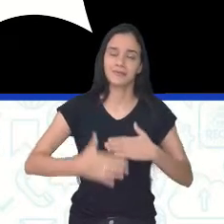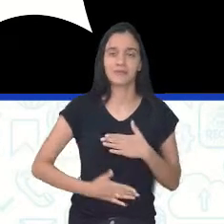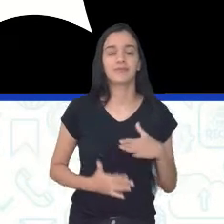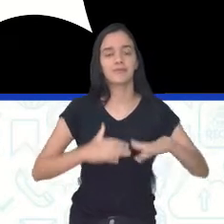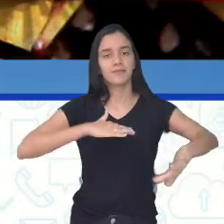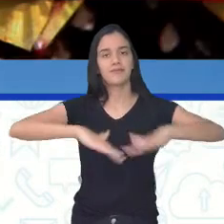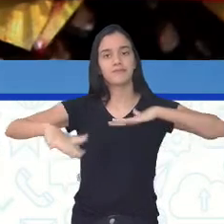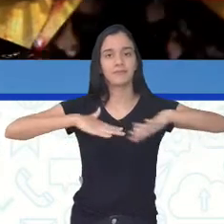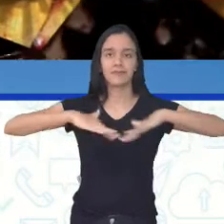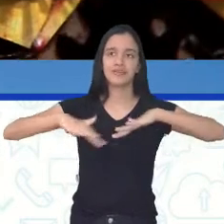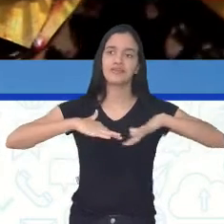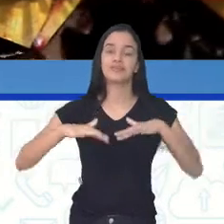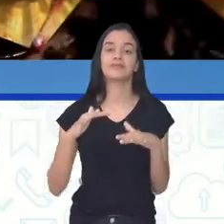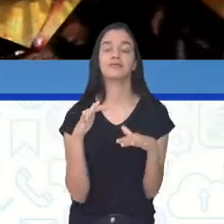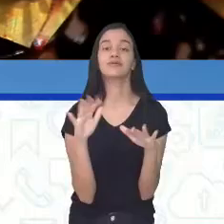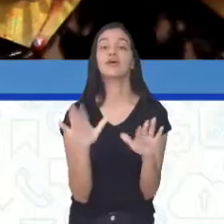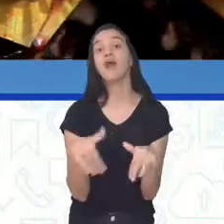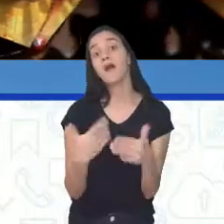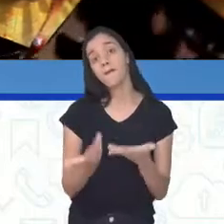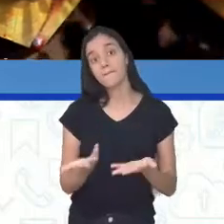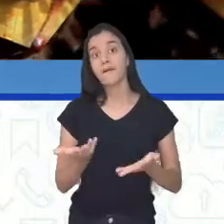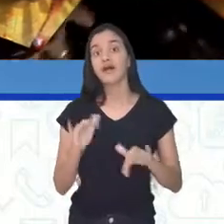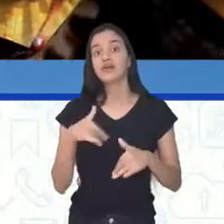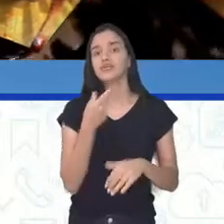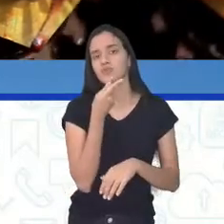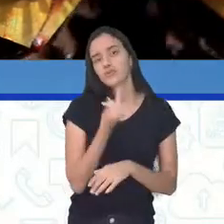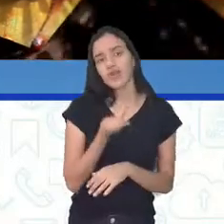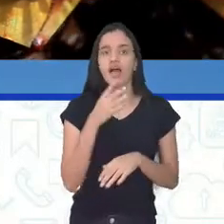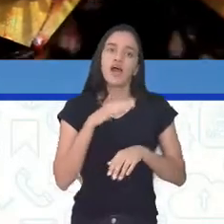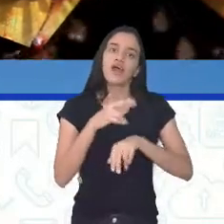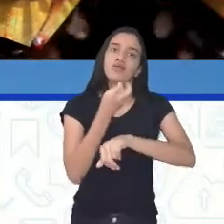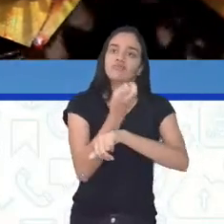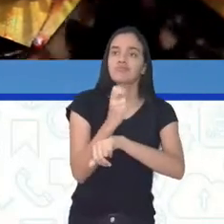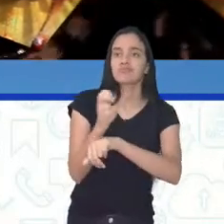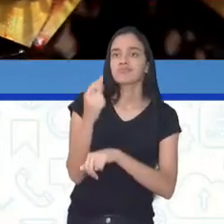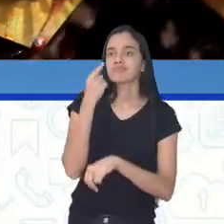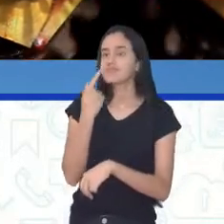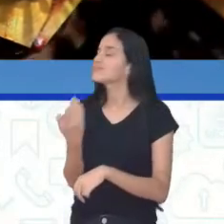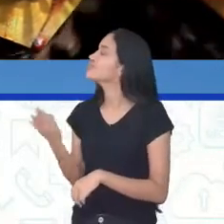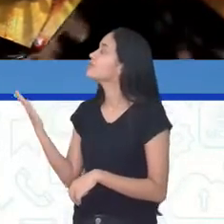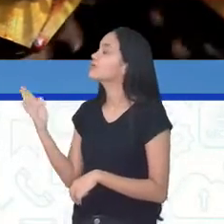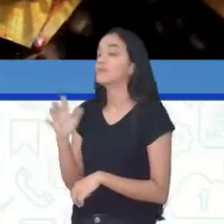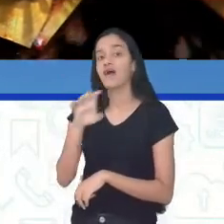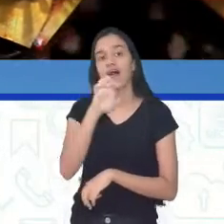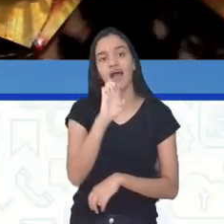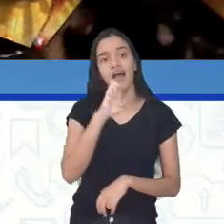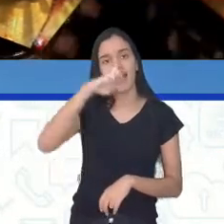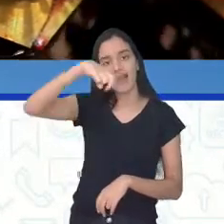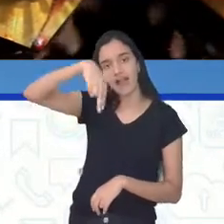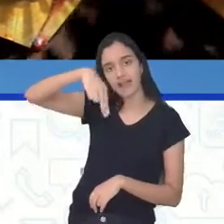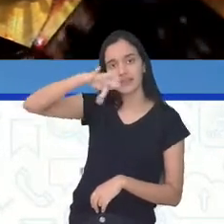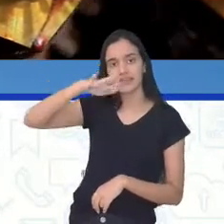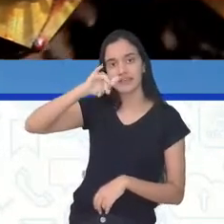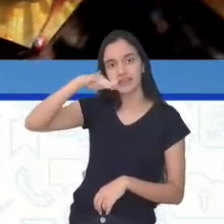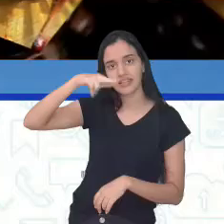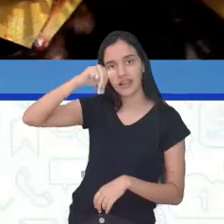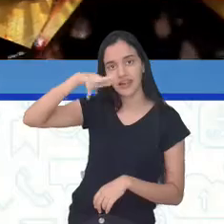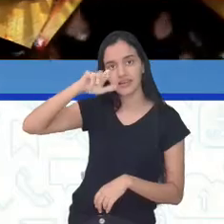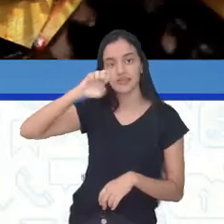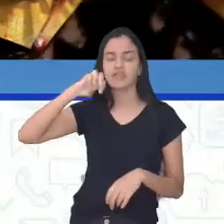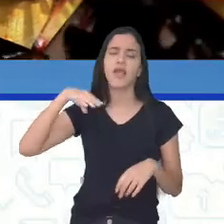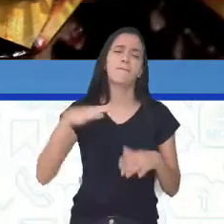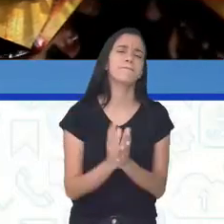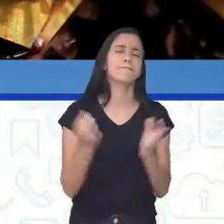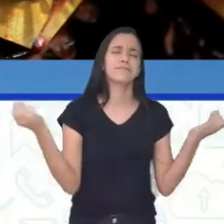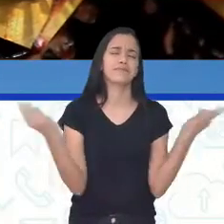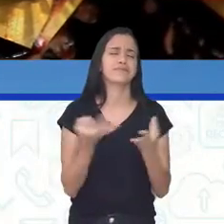movimento. Mas, como a gente disse que é uma máquina, eu trouxe aqui uma engrenagem. O corpo humano é uma máquina